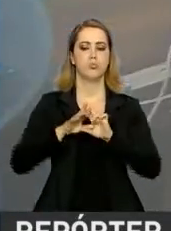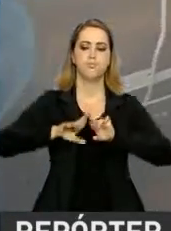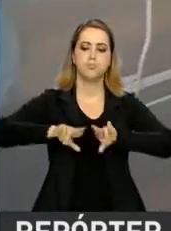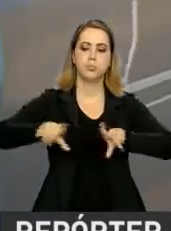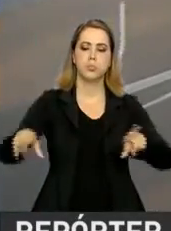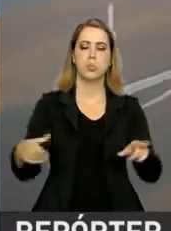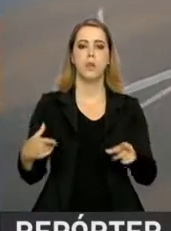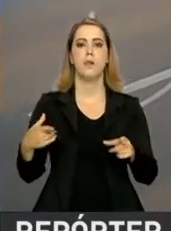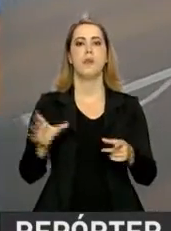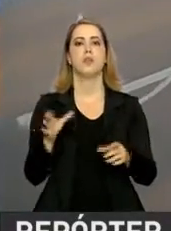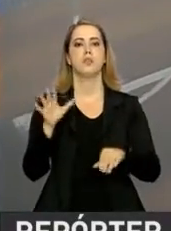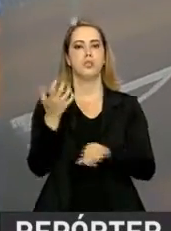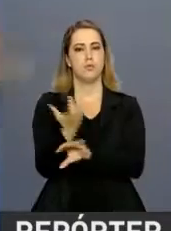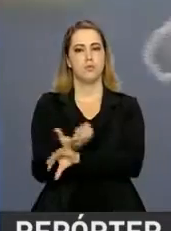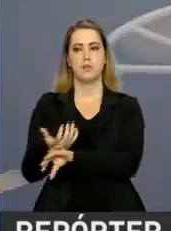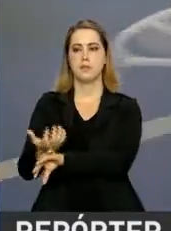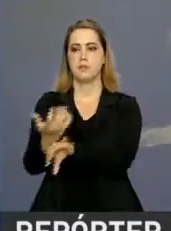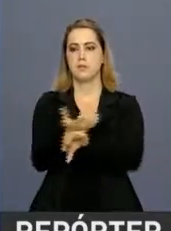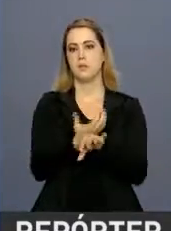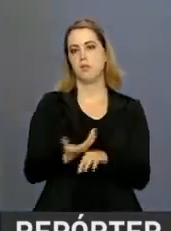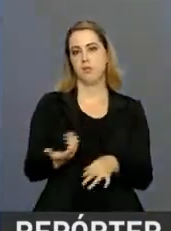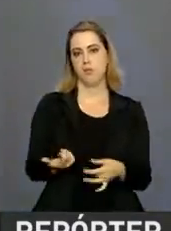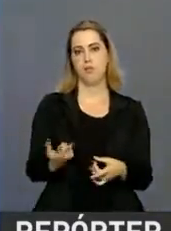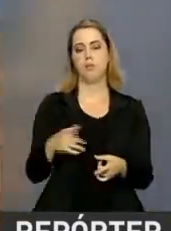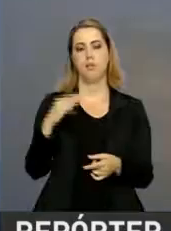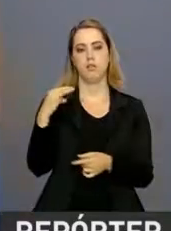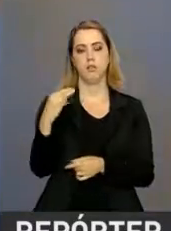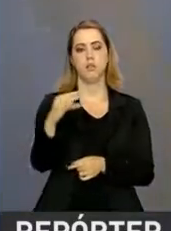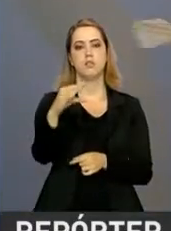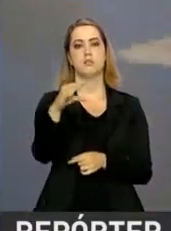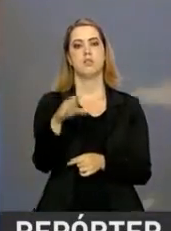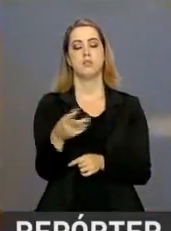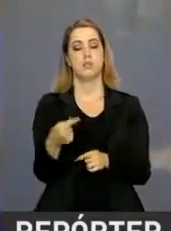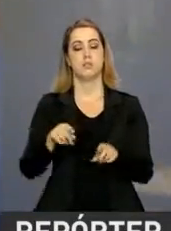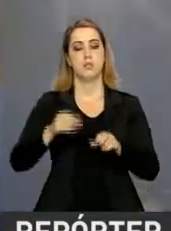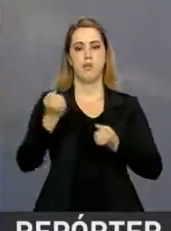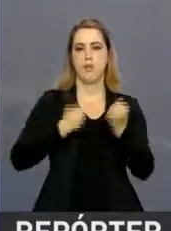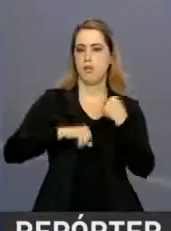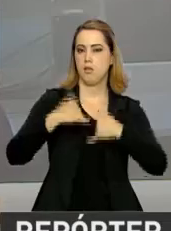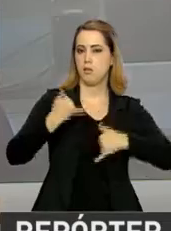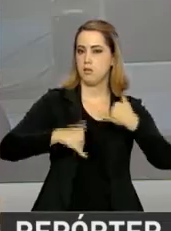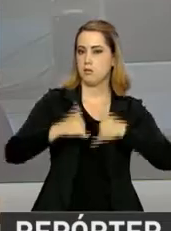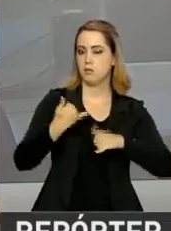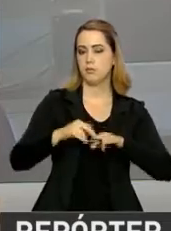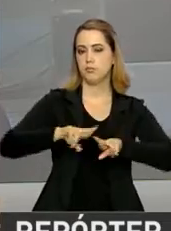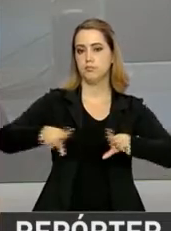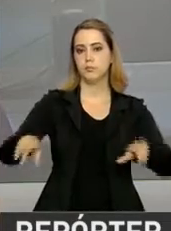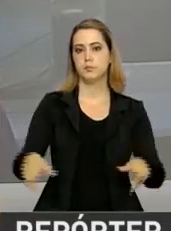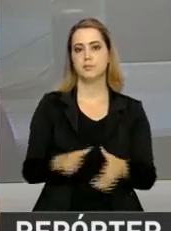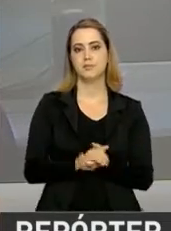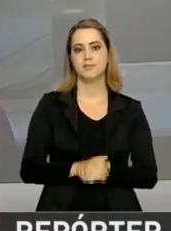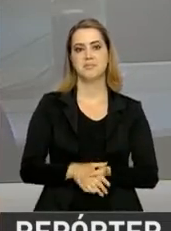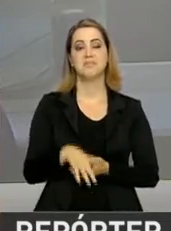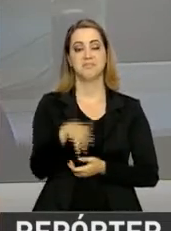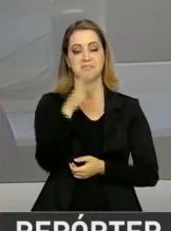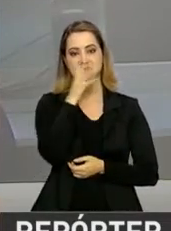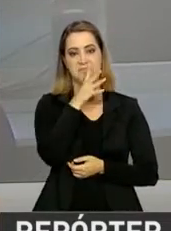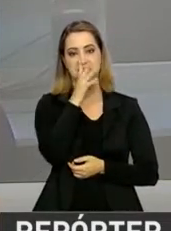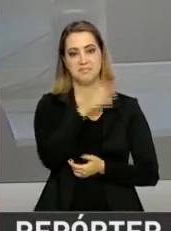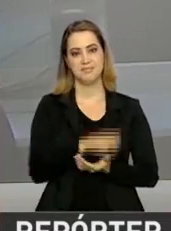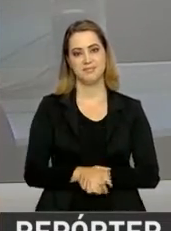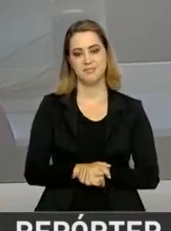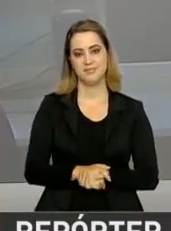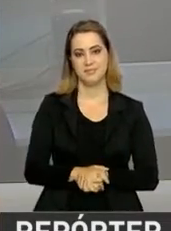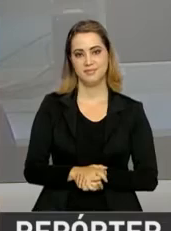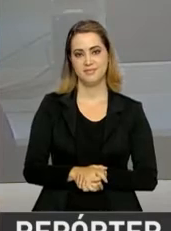parte física química o que a gente consegue essa integração junto aos professores legal na viagem de